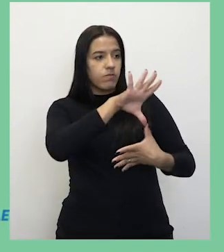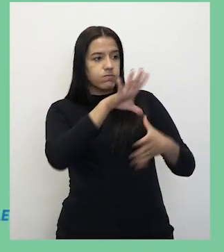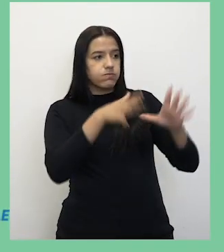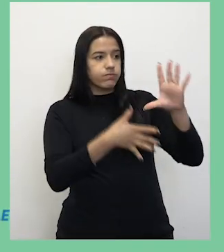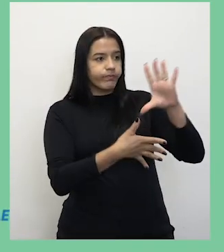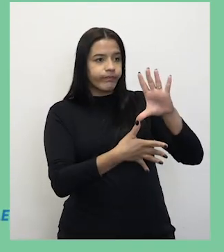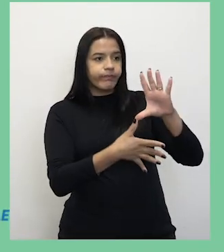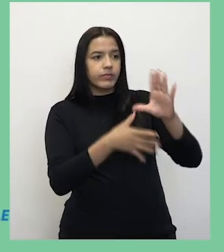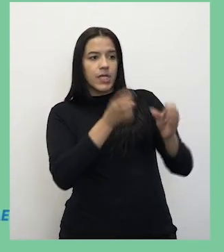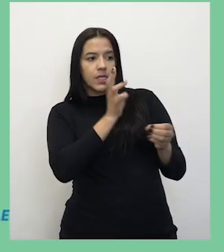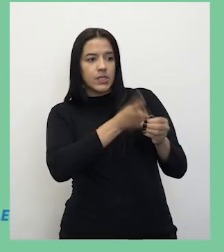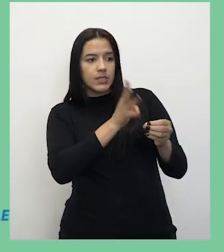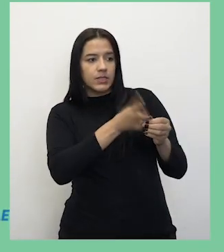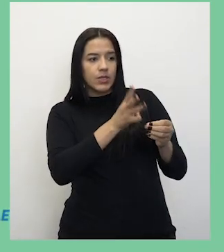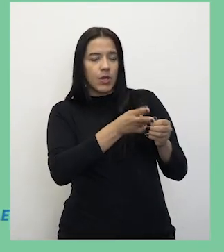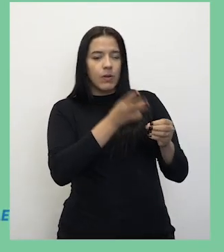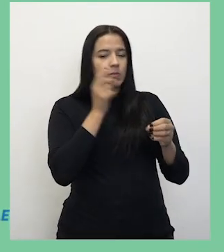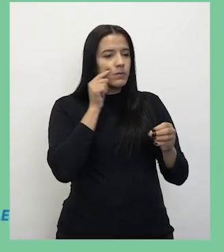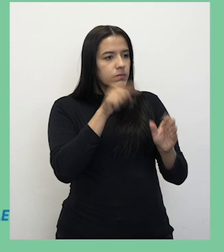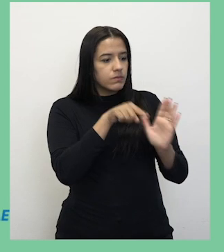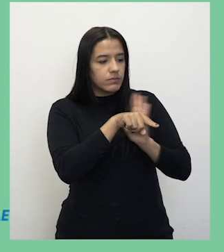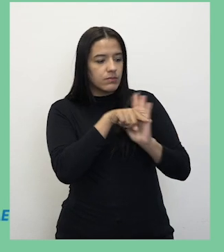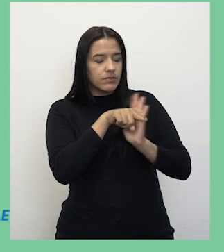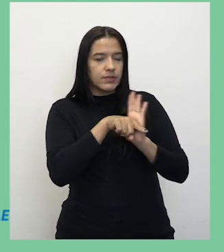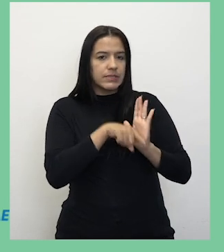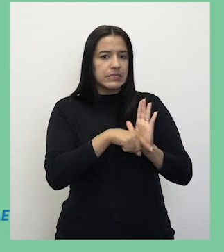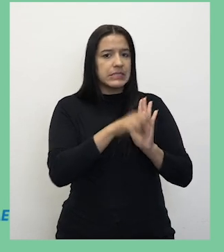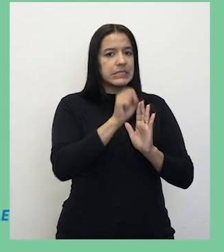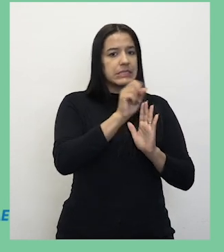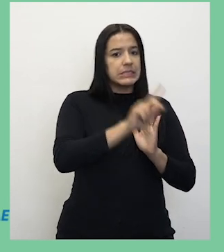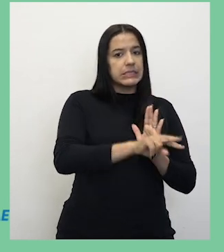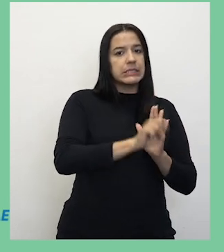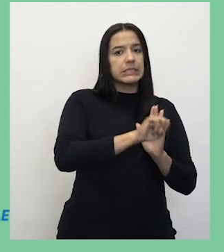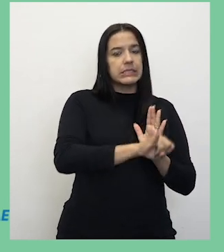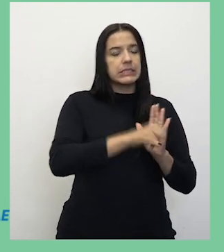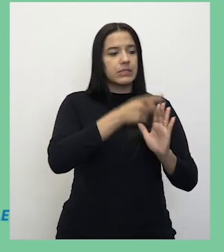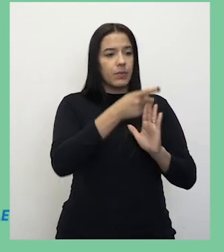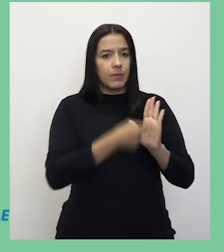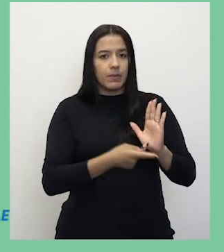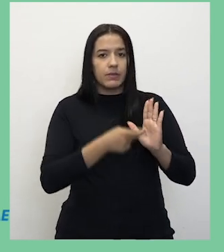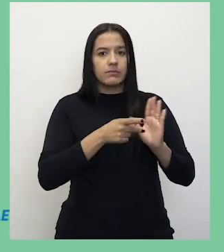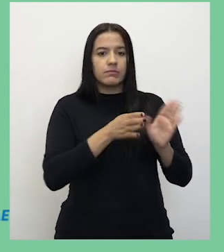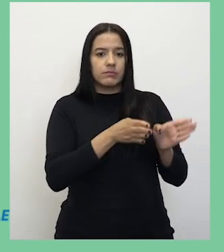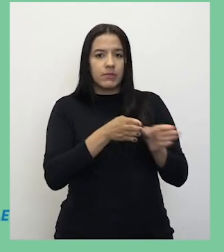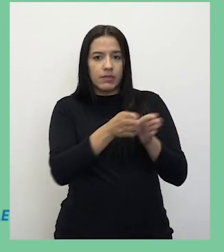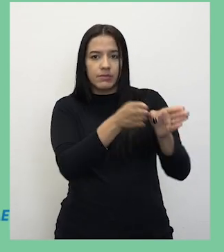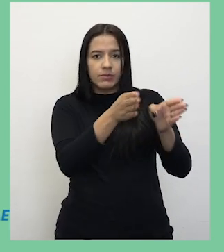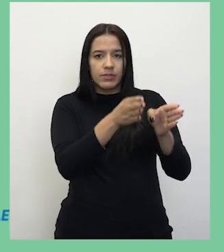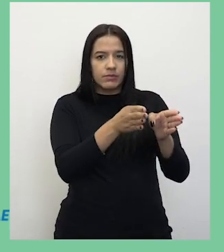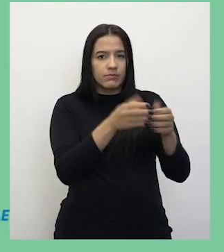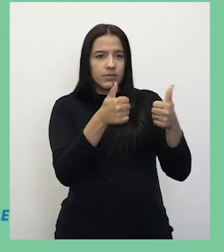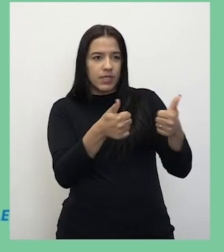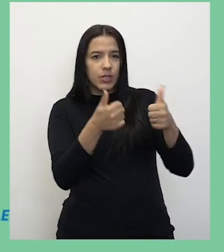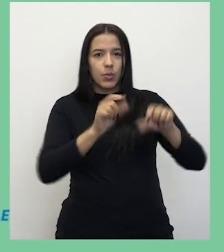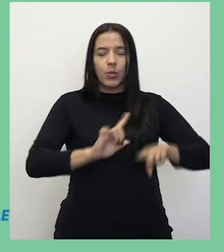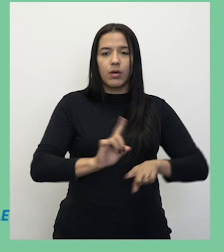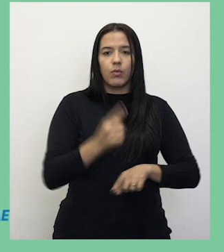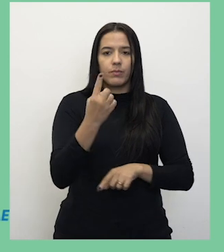indicadores para avaliar se o seu plano está indo, né, na direção certa? Conta pra gente, 1 minuto aqui no